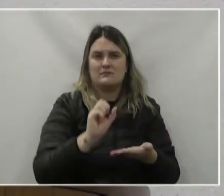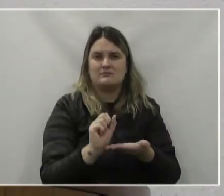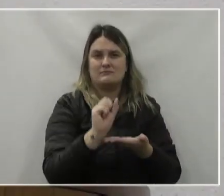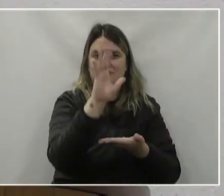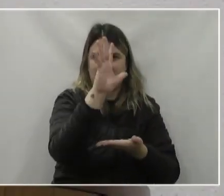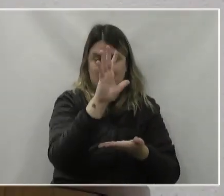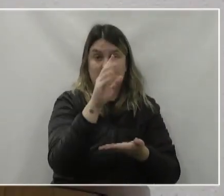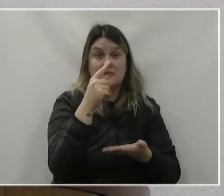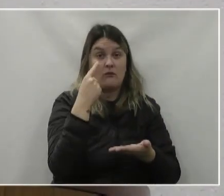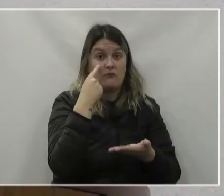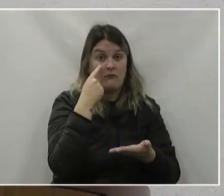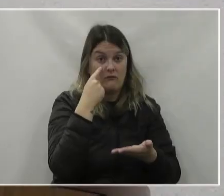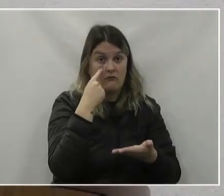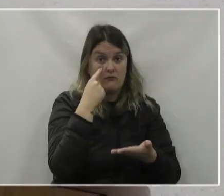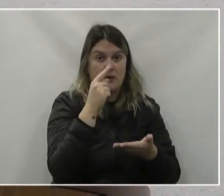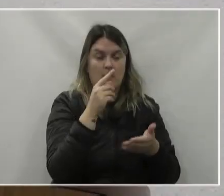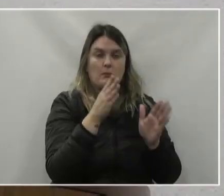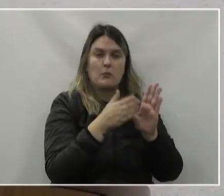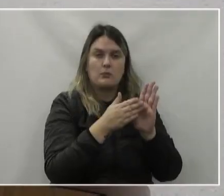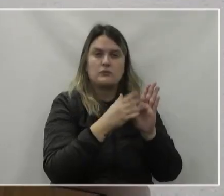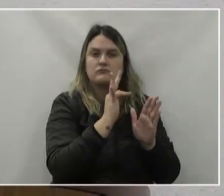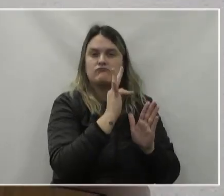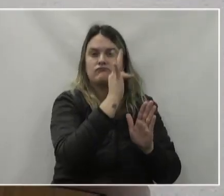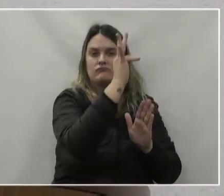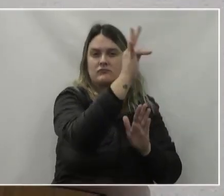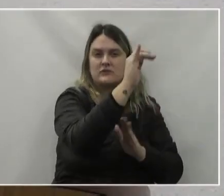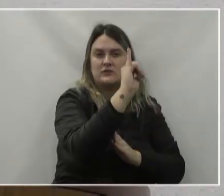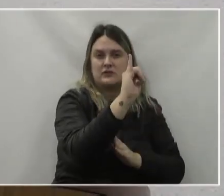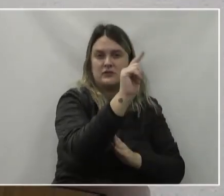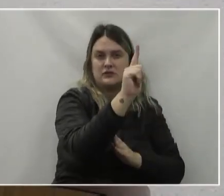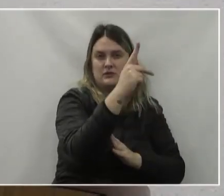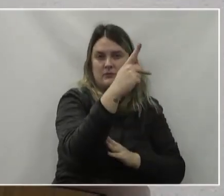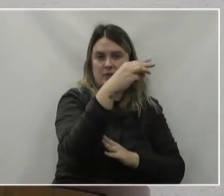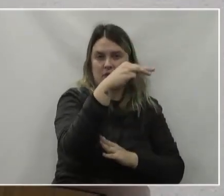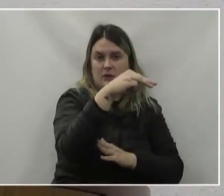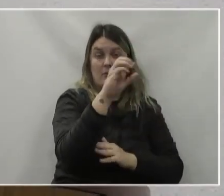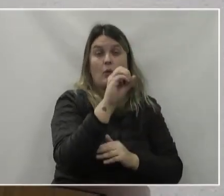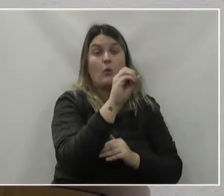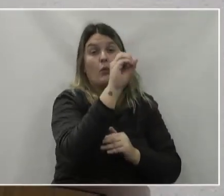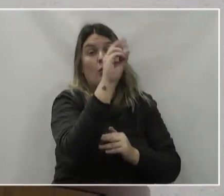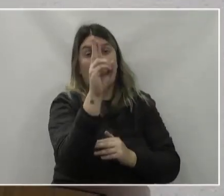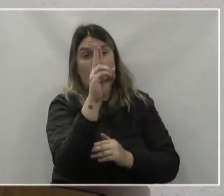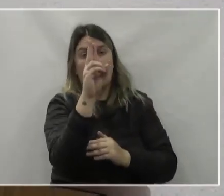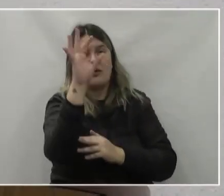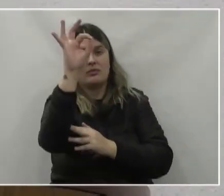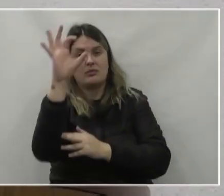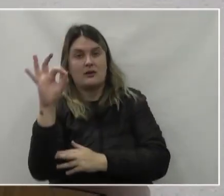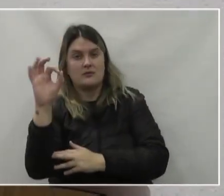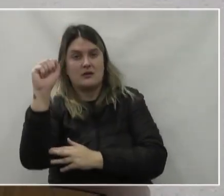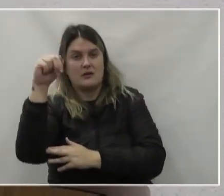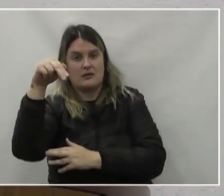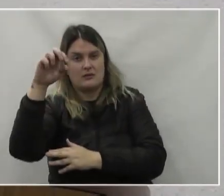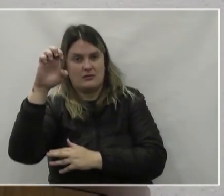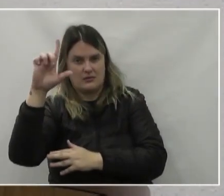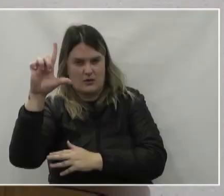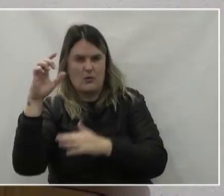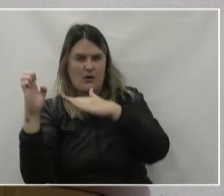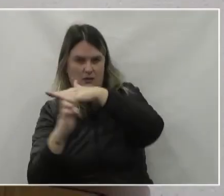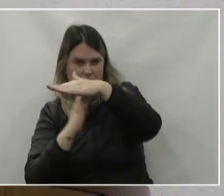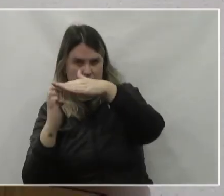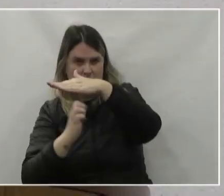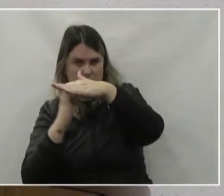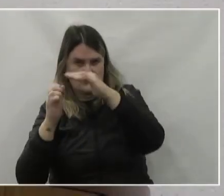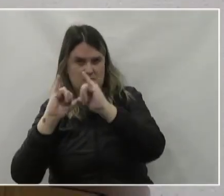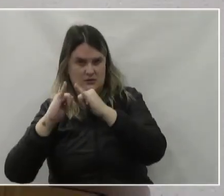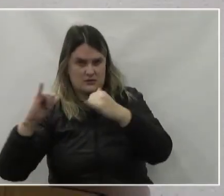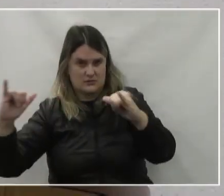pelo índice que estava previsto, que era IGPM ou a tarifa da ANEEL, dentre eles o maior, então